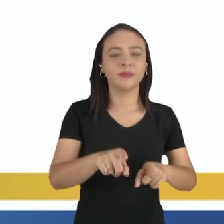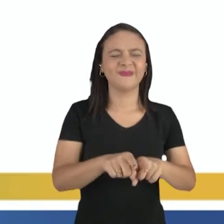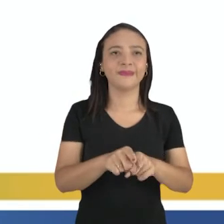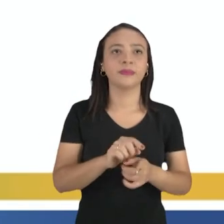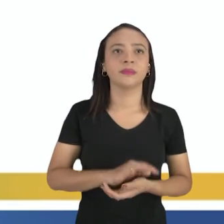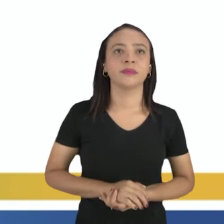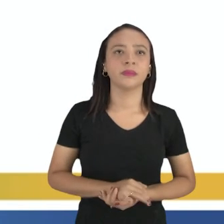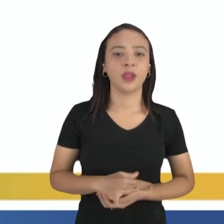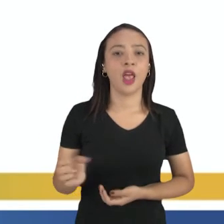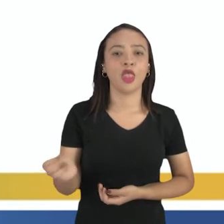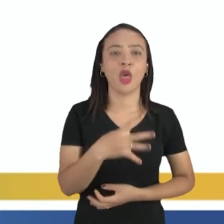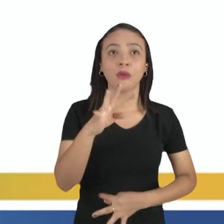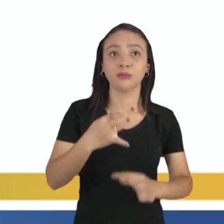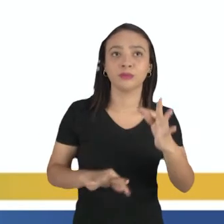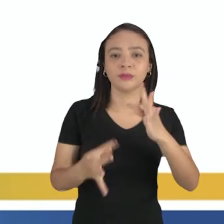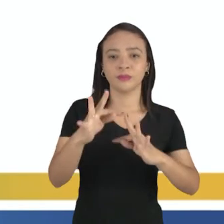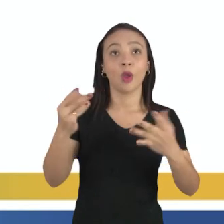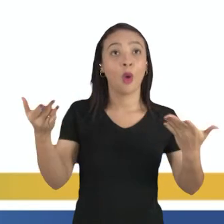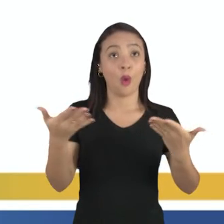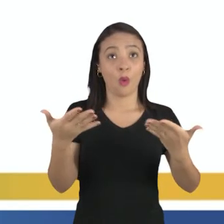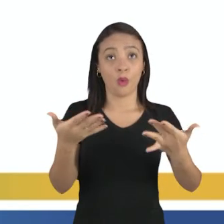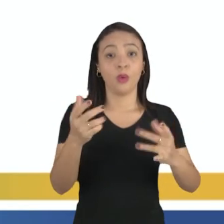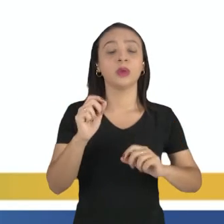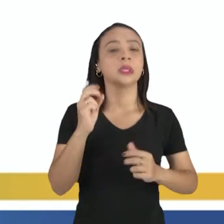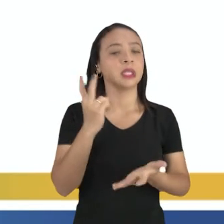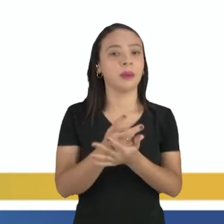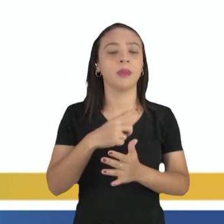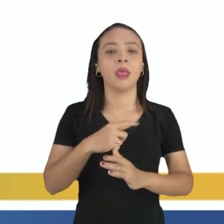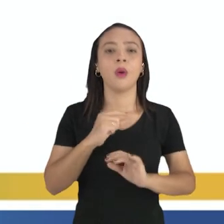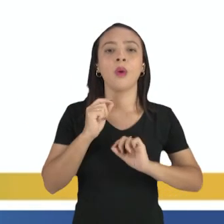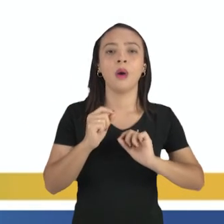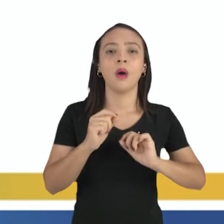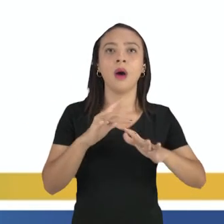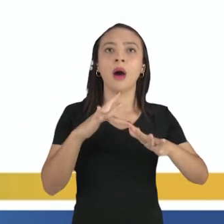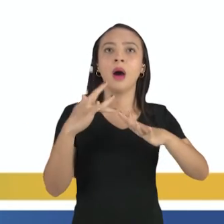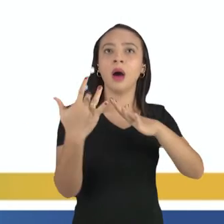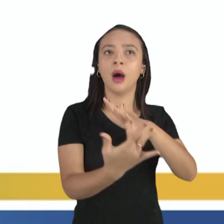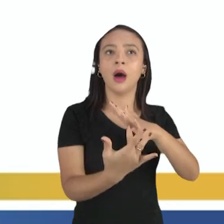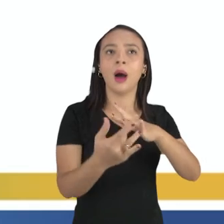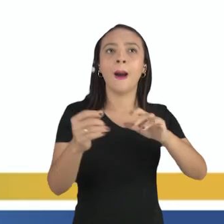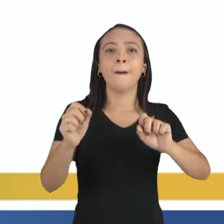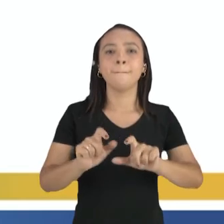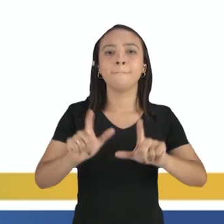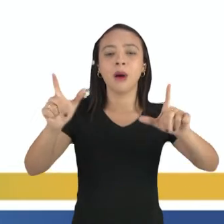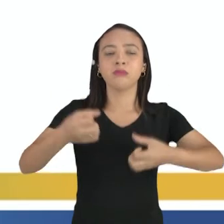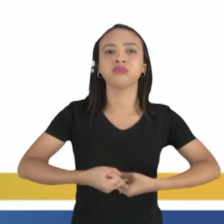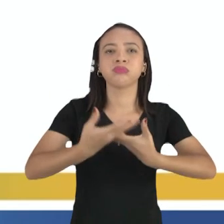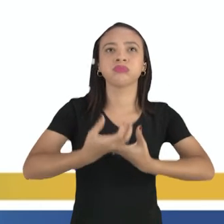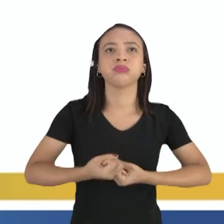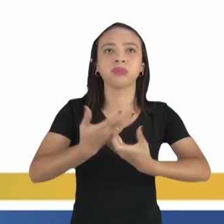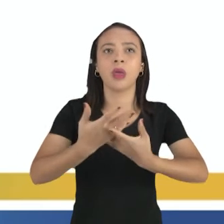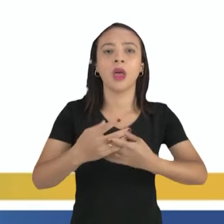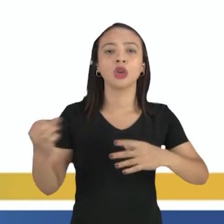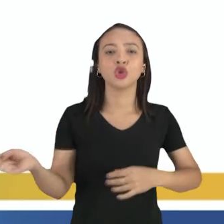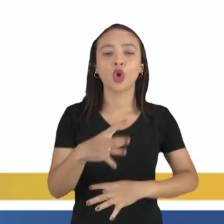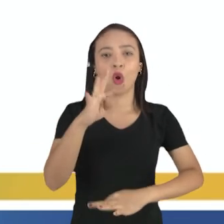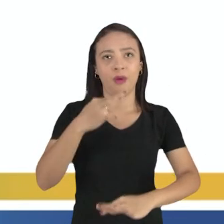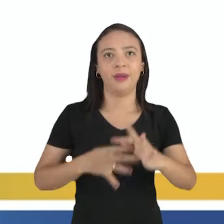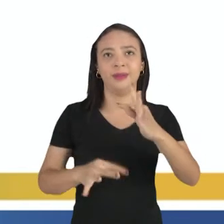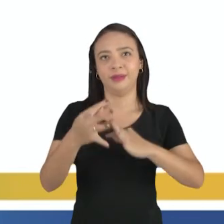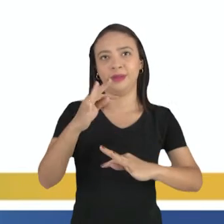lá, novas tecnologias. Atualmente, prevalece na mídia um discurso de exaltação das novas